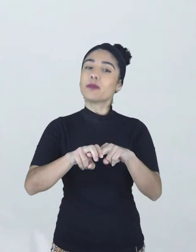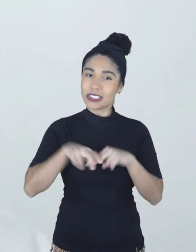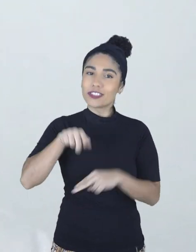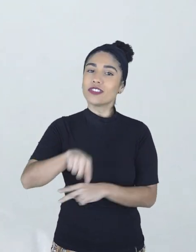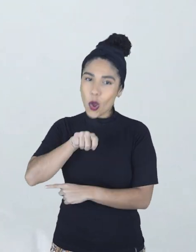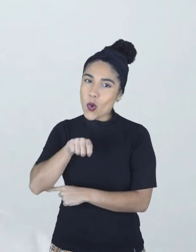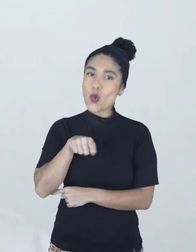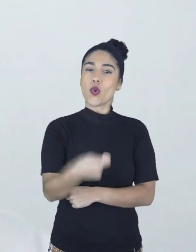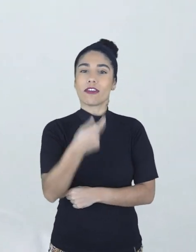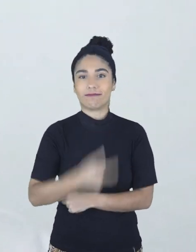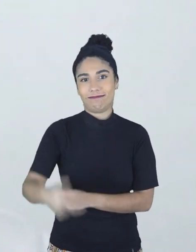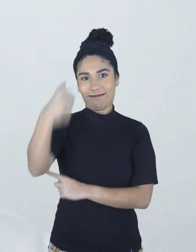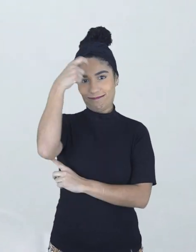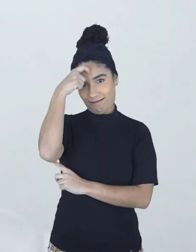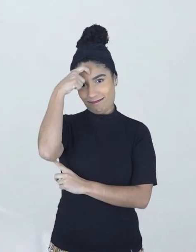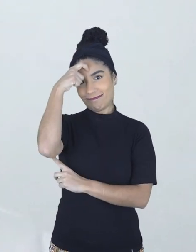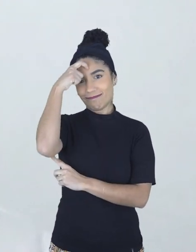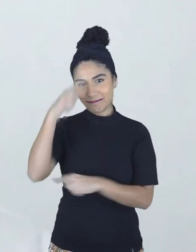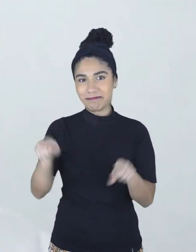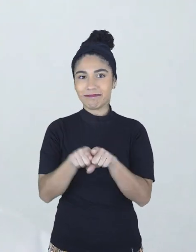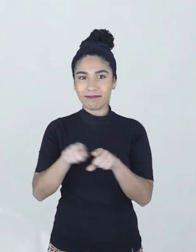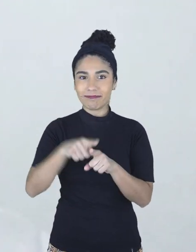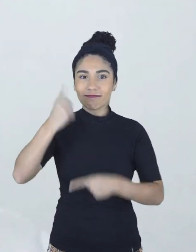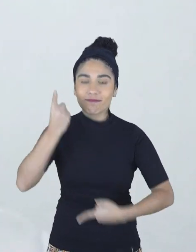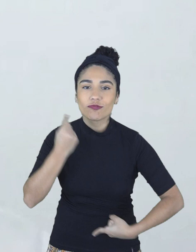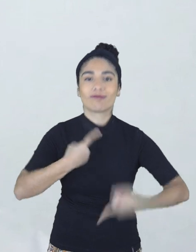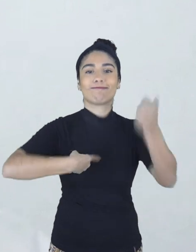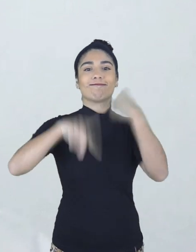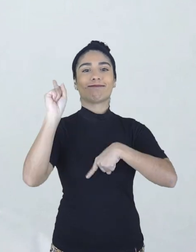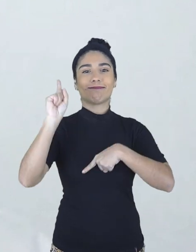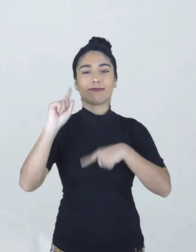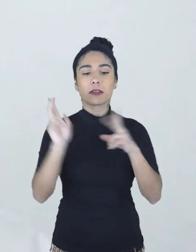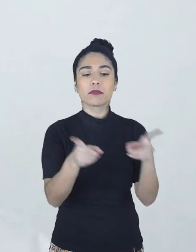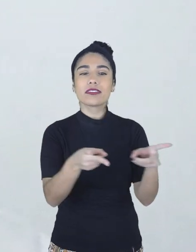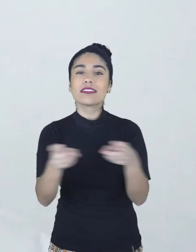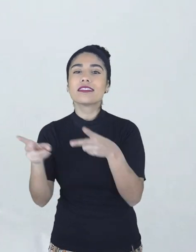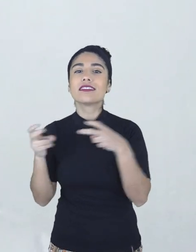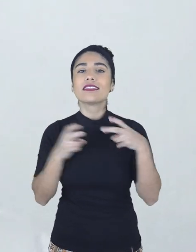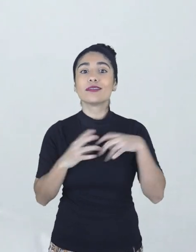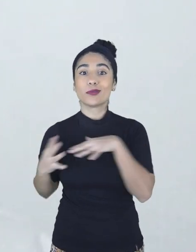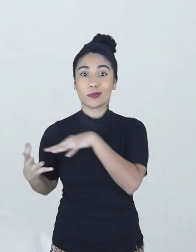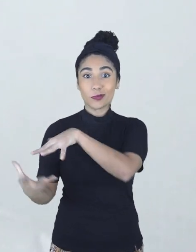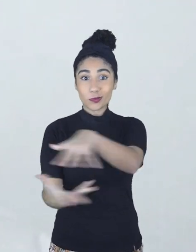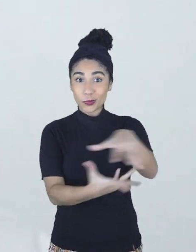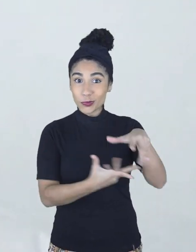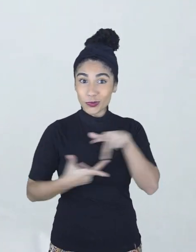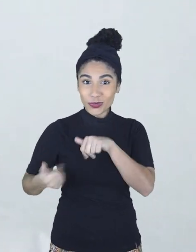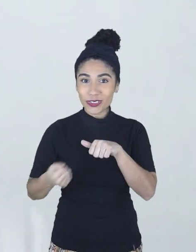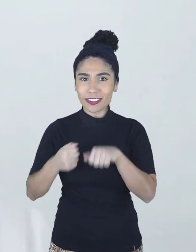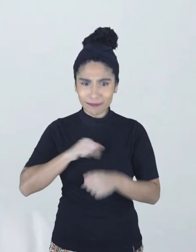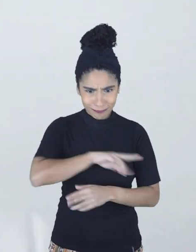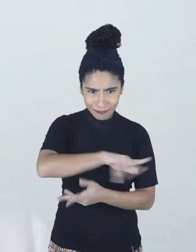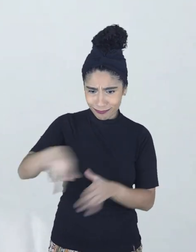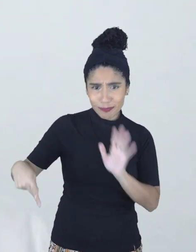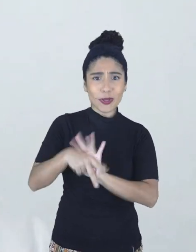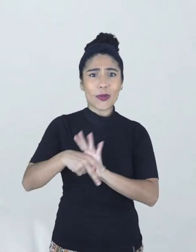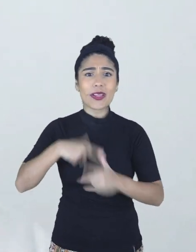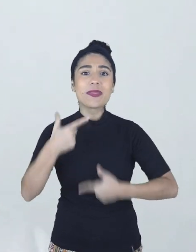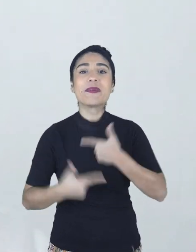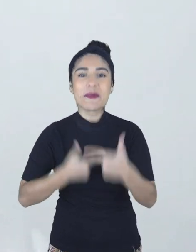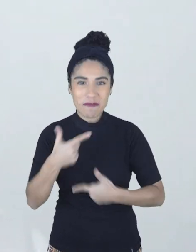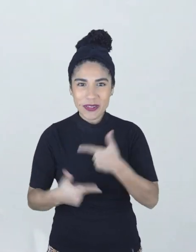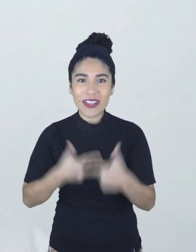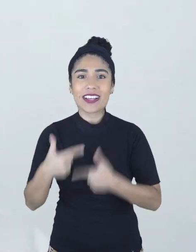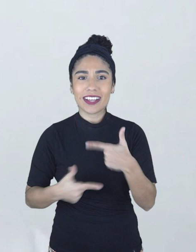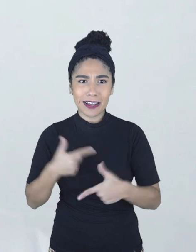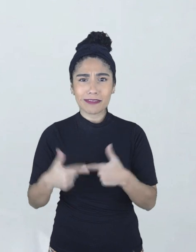consciência é você dar um salto na evolução de perceber o mundo perceber o mundo do trabalho porque existe outras